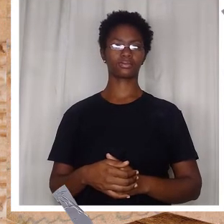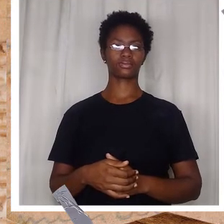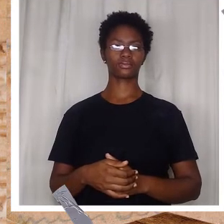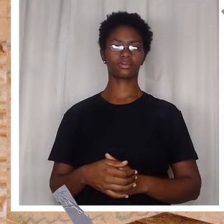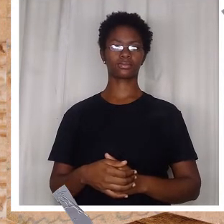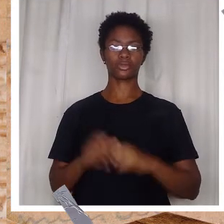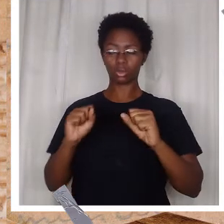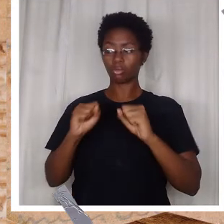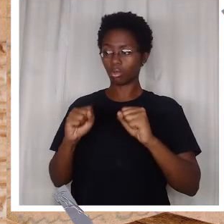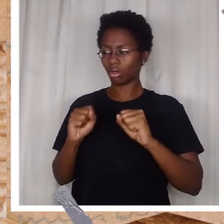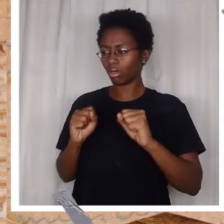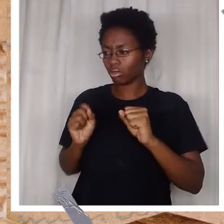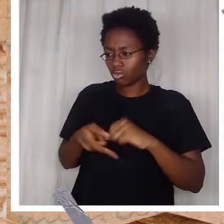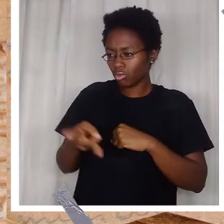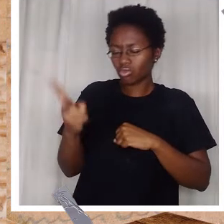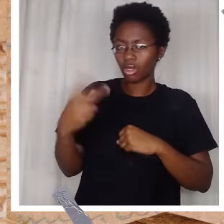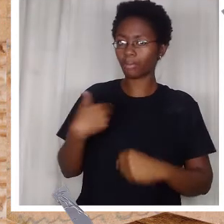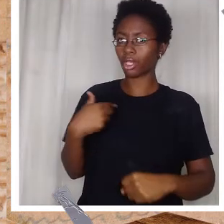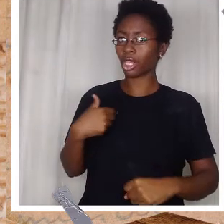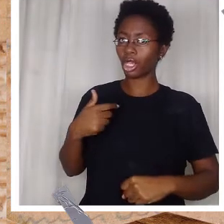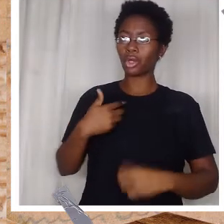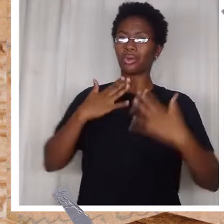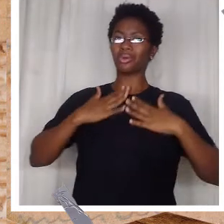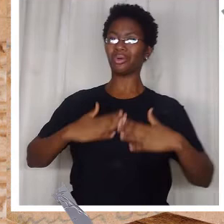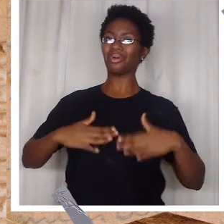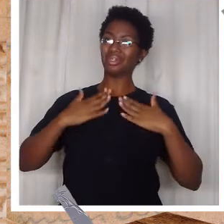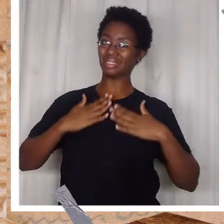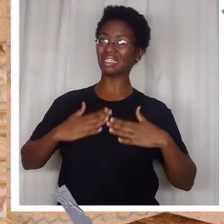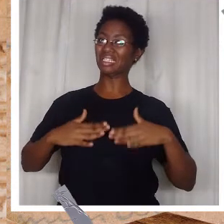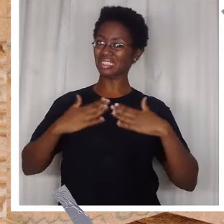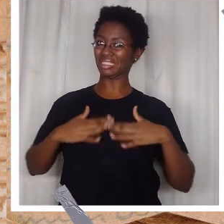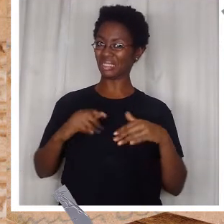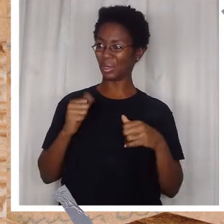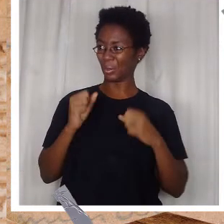Mas eu posso passar a bola aqui que eu vou respirando mais, tá, Sabrina?